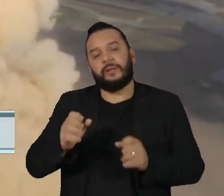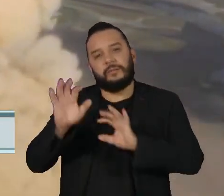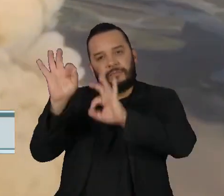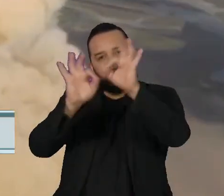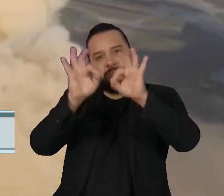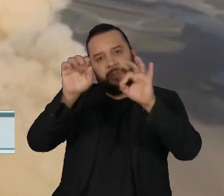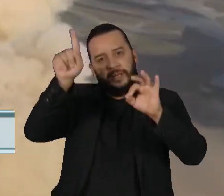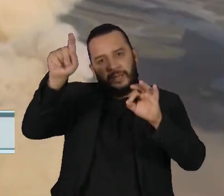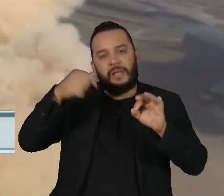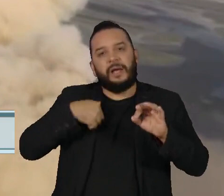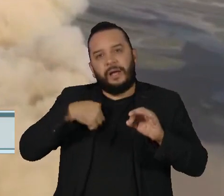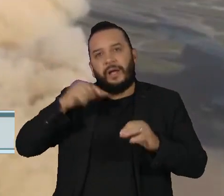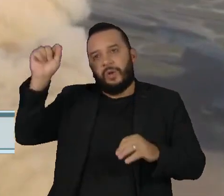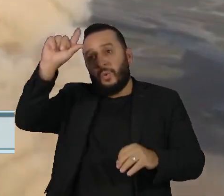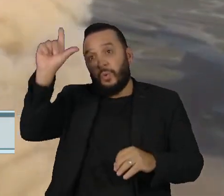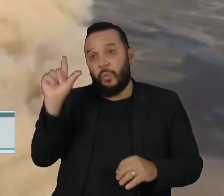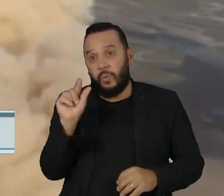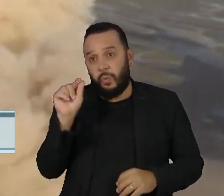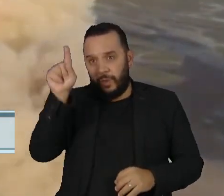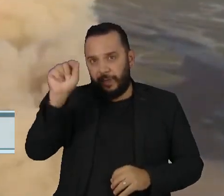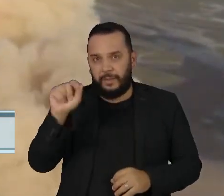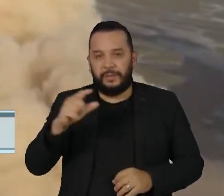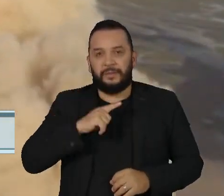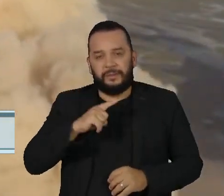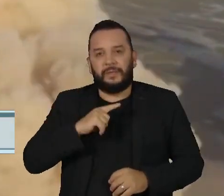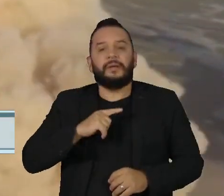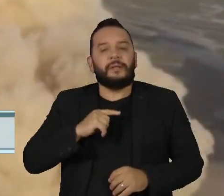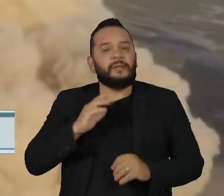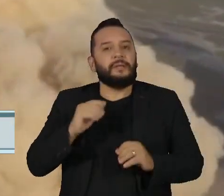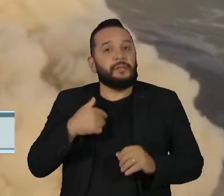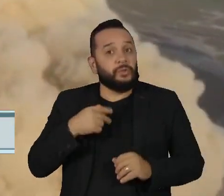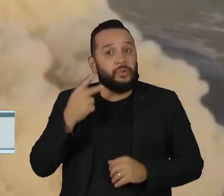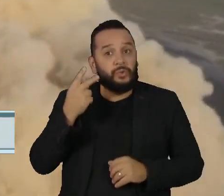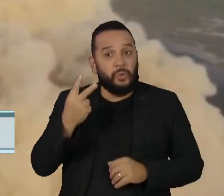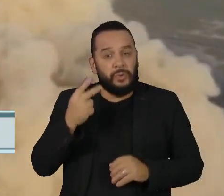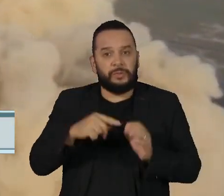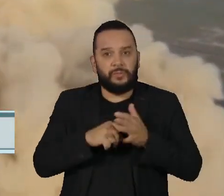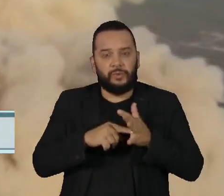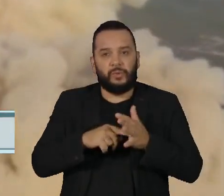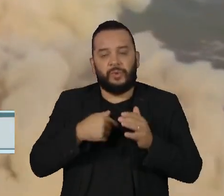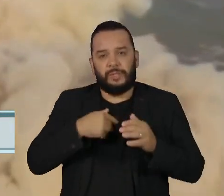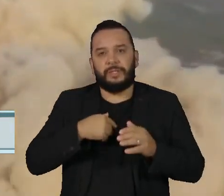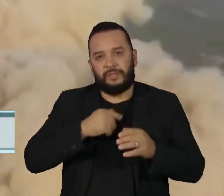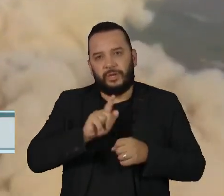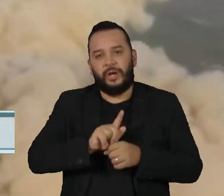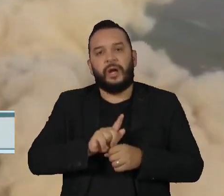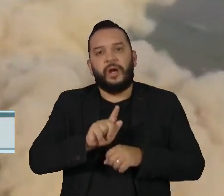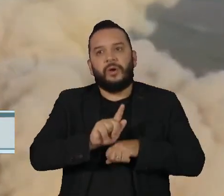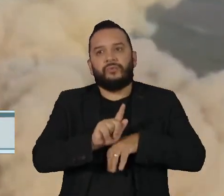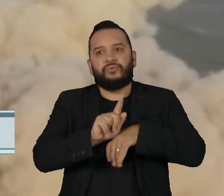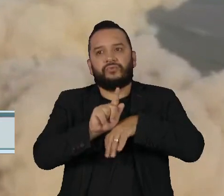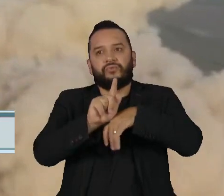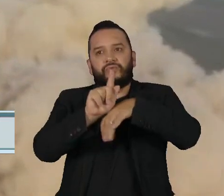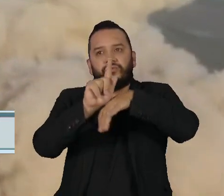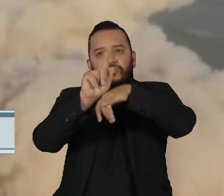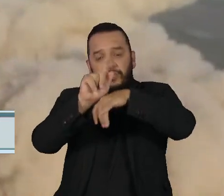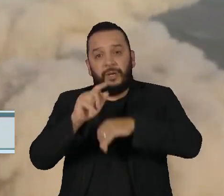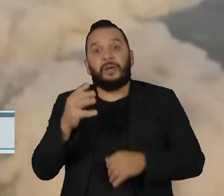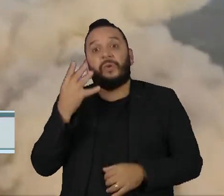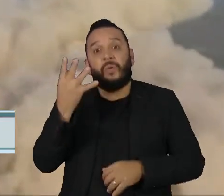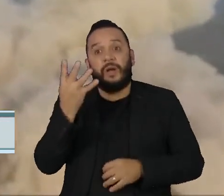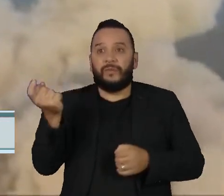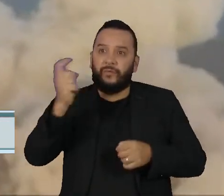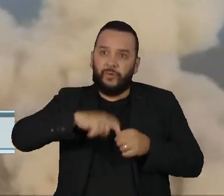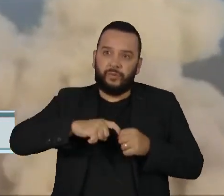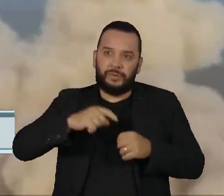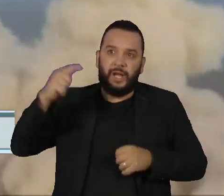por 6 minutos, 2 no ar e 4 para voltar à Terra. E são motores reutilizáveis.